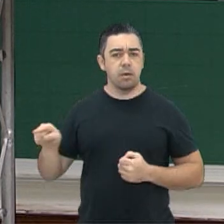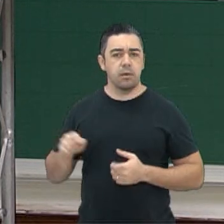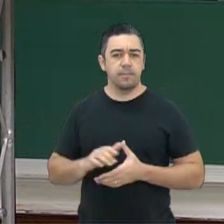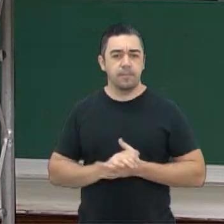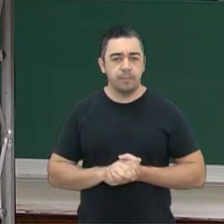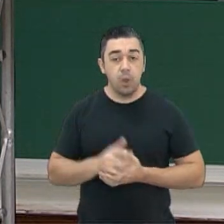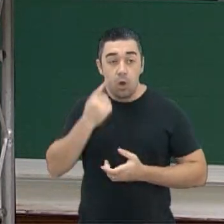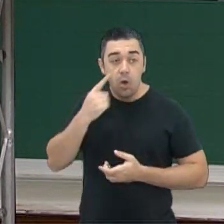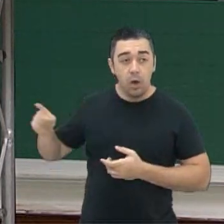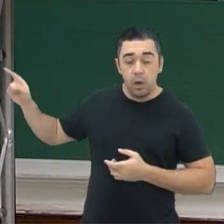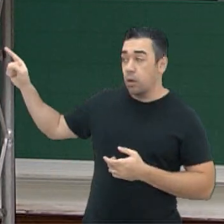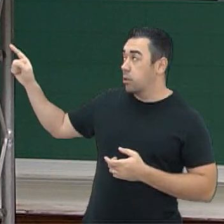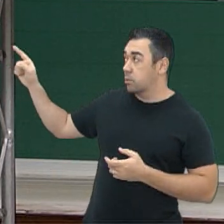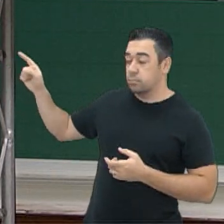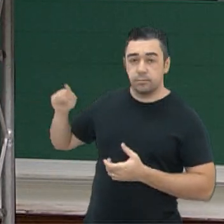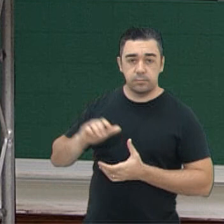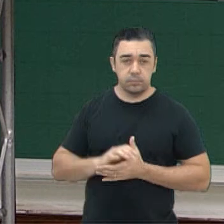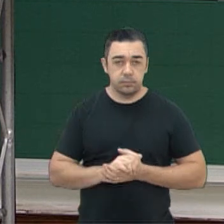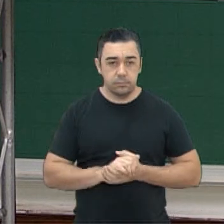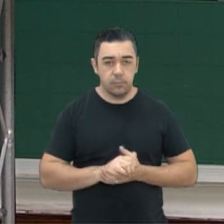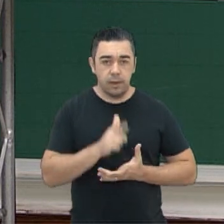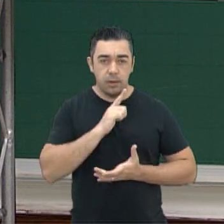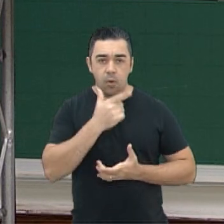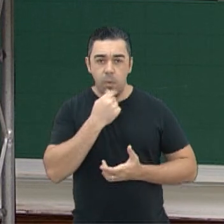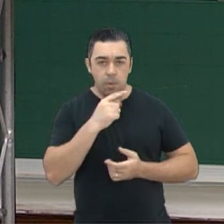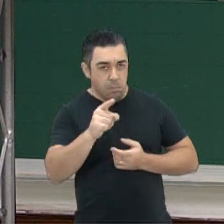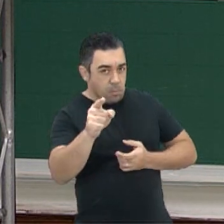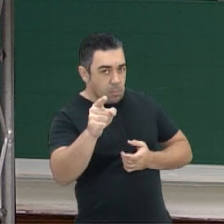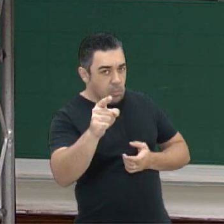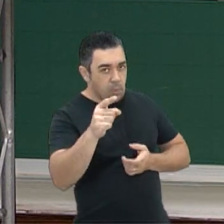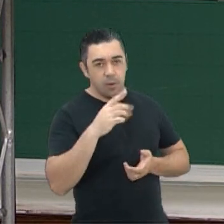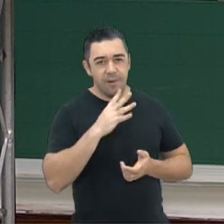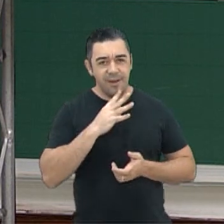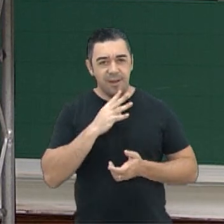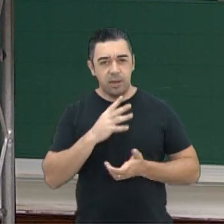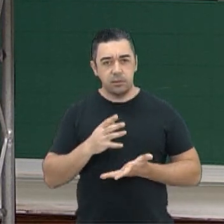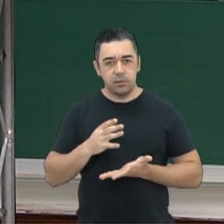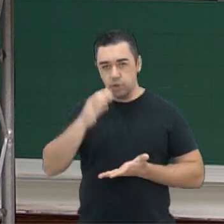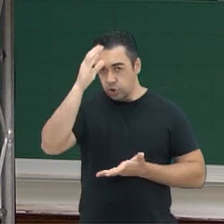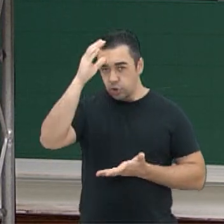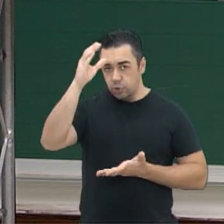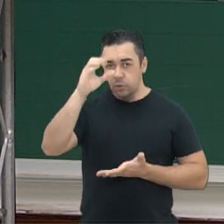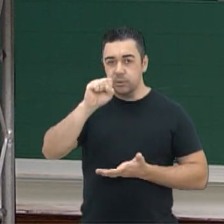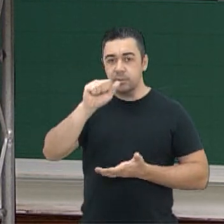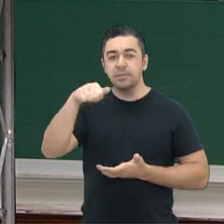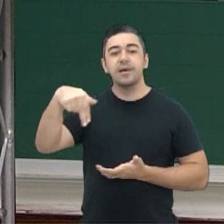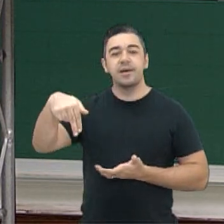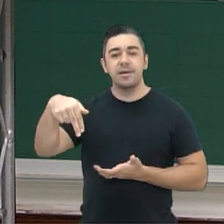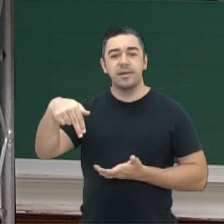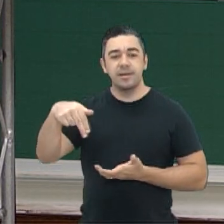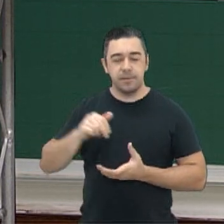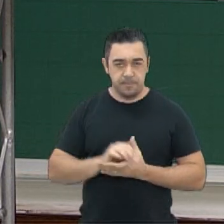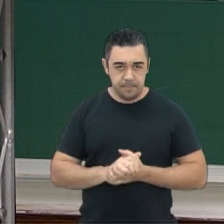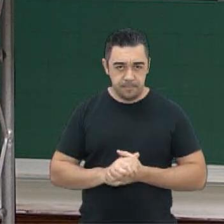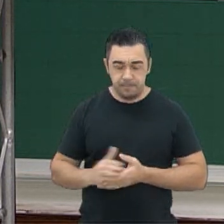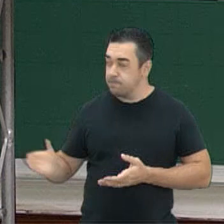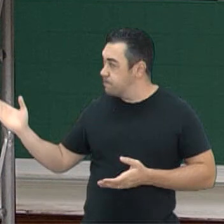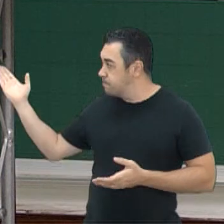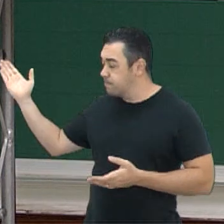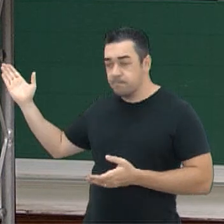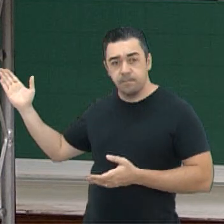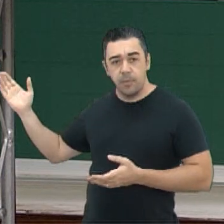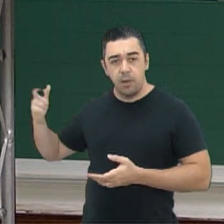aqui o cartaz. Aqui nós temos o famoso Tio Sam. Se vocês não conhecem, está aqui a imagem representando